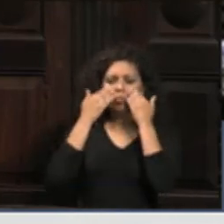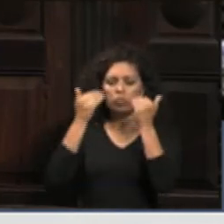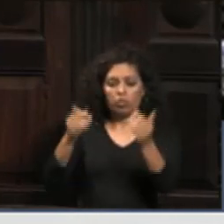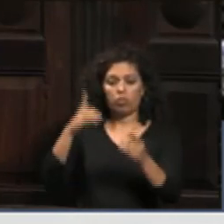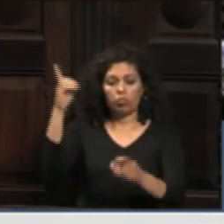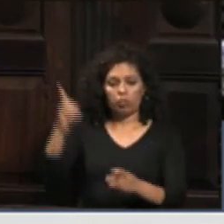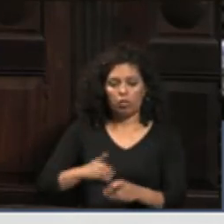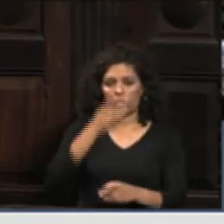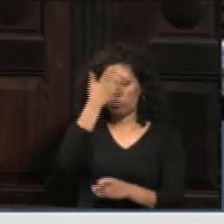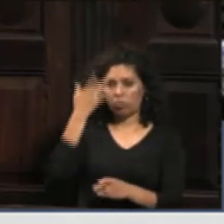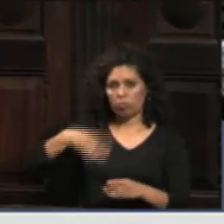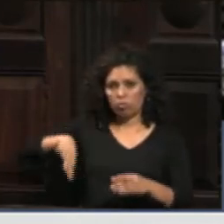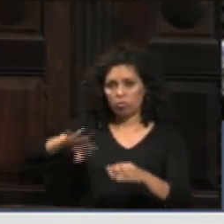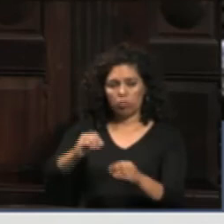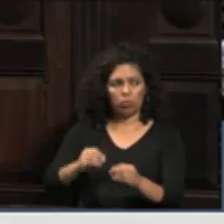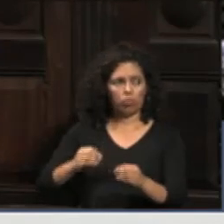cidadãs.